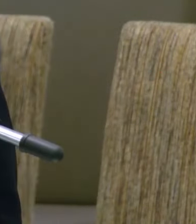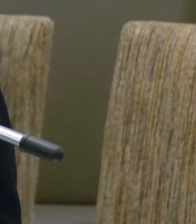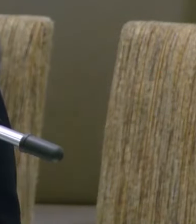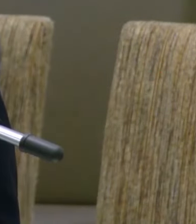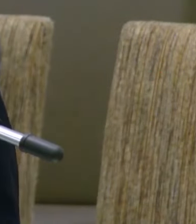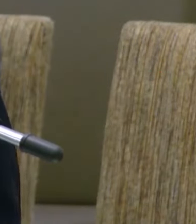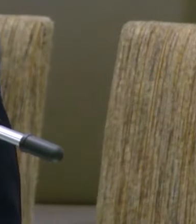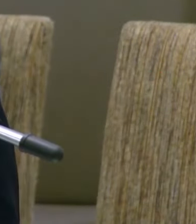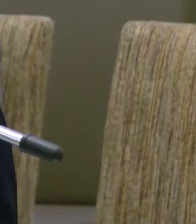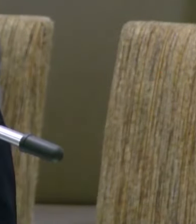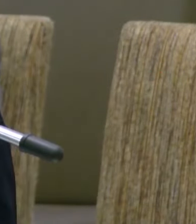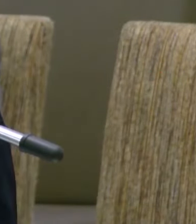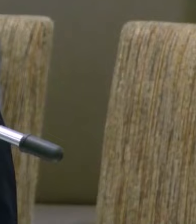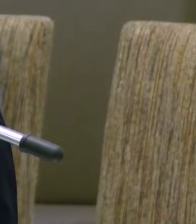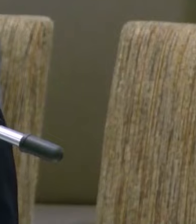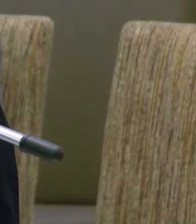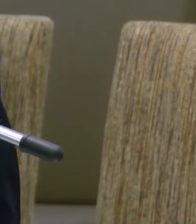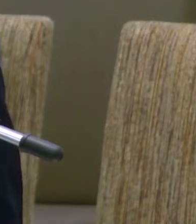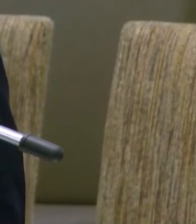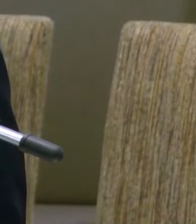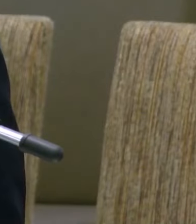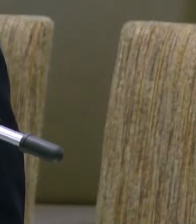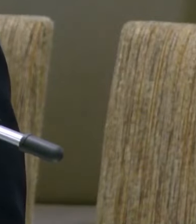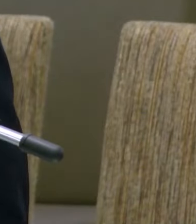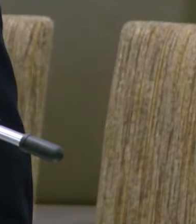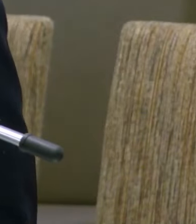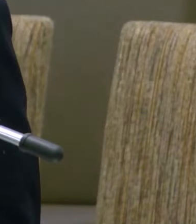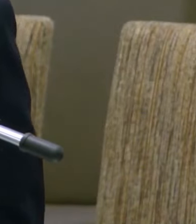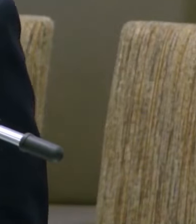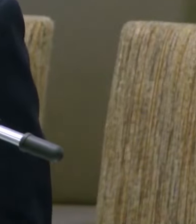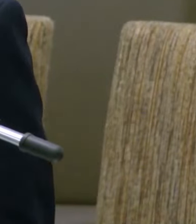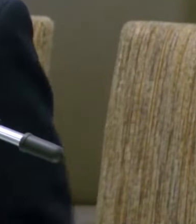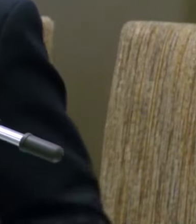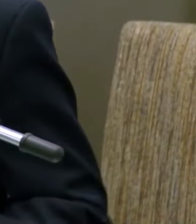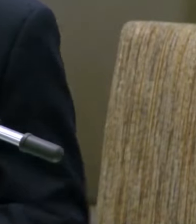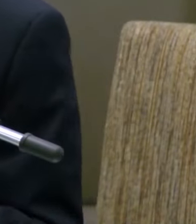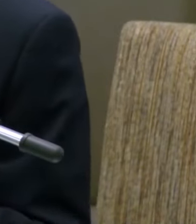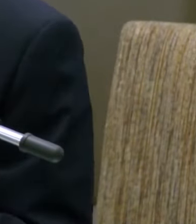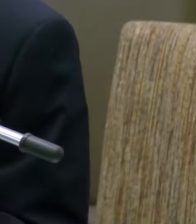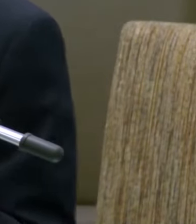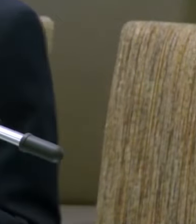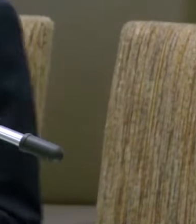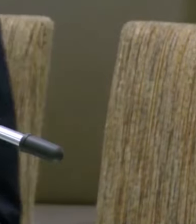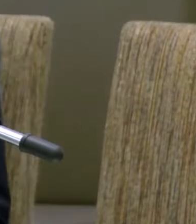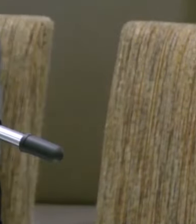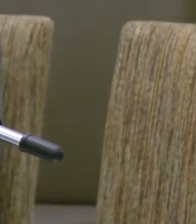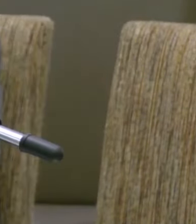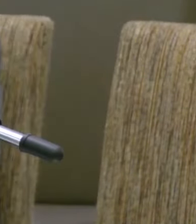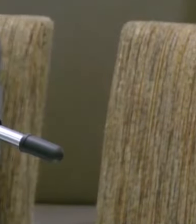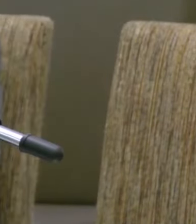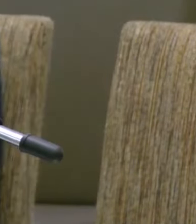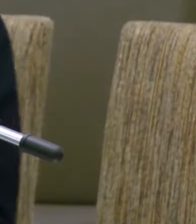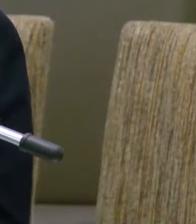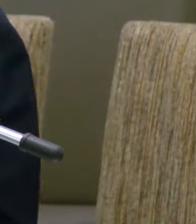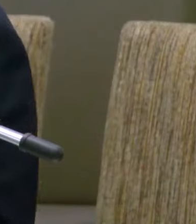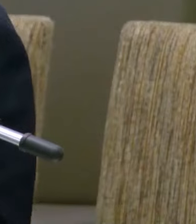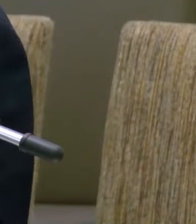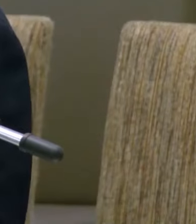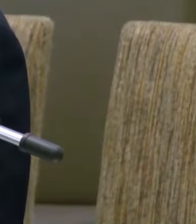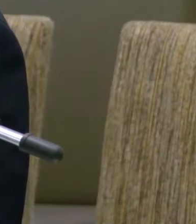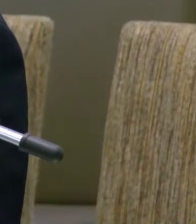Jesus podia dar o que ela precisava. Então ela toca. O toque provocou uma